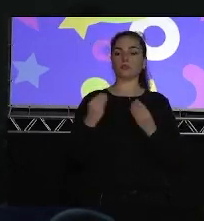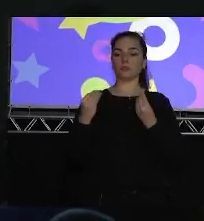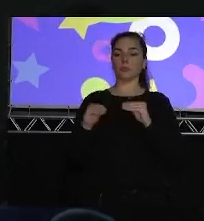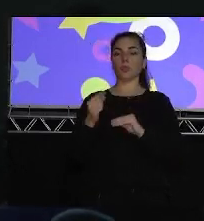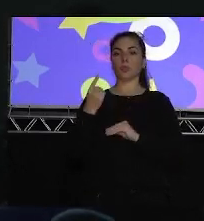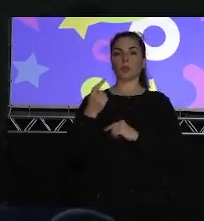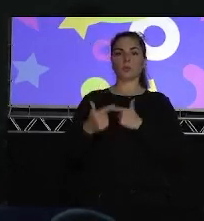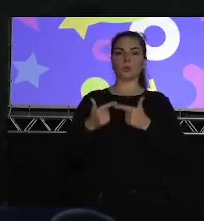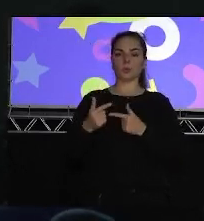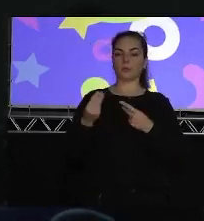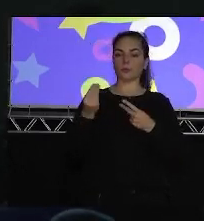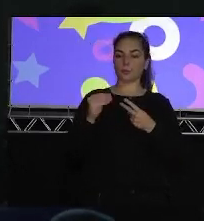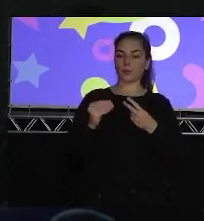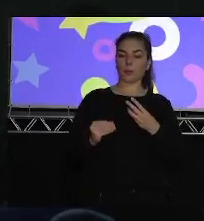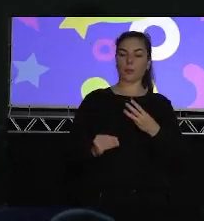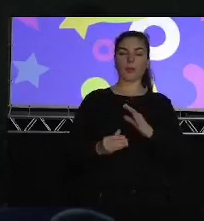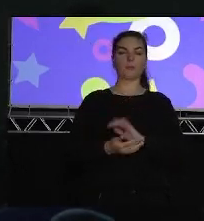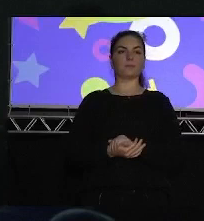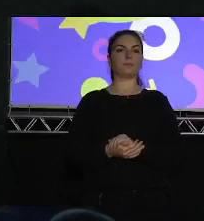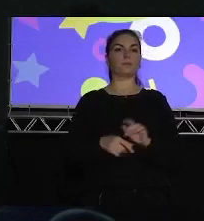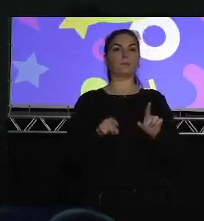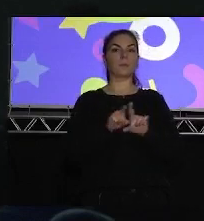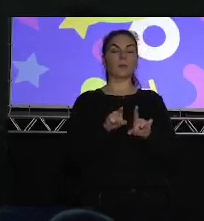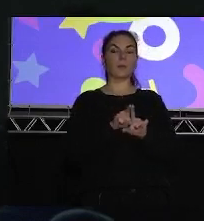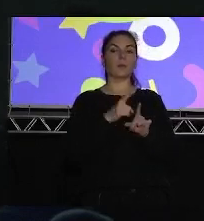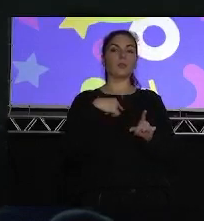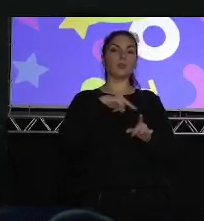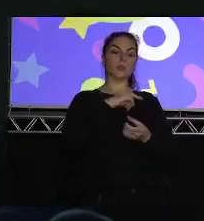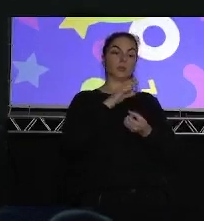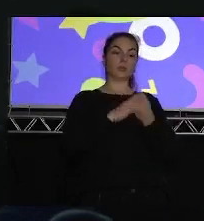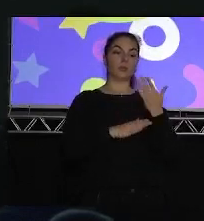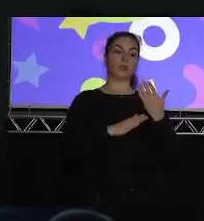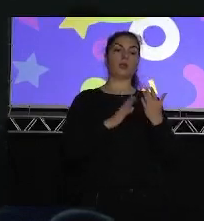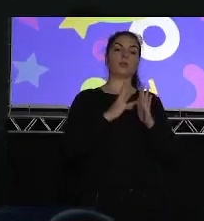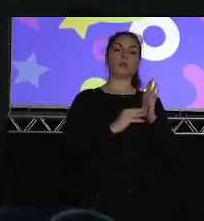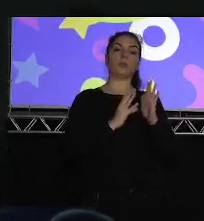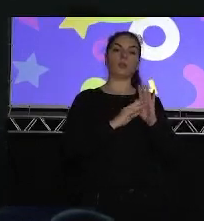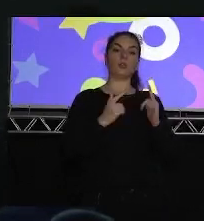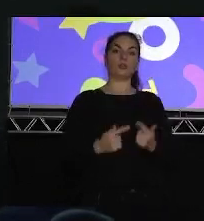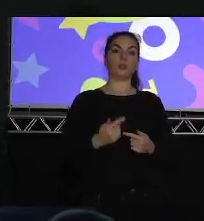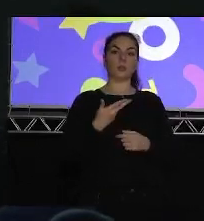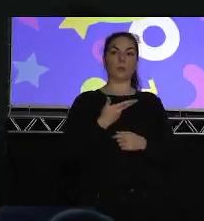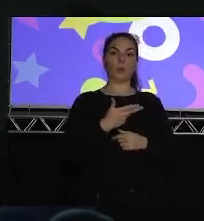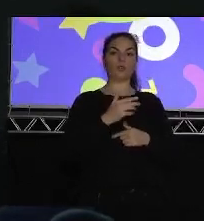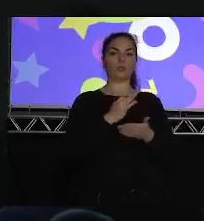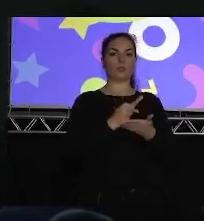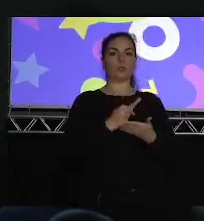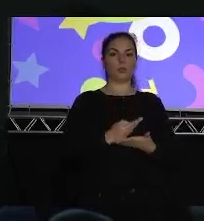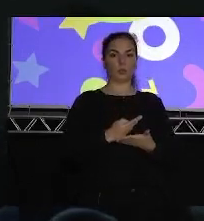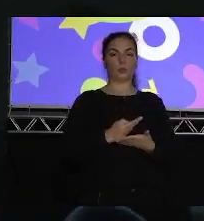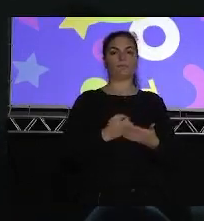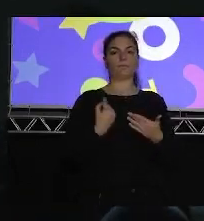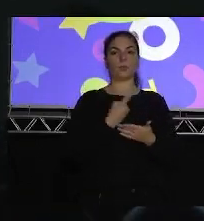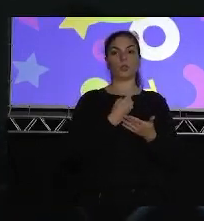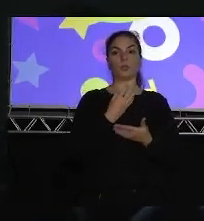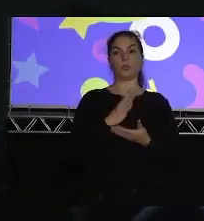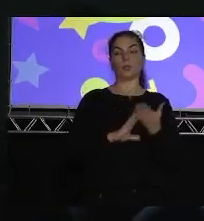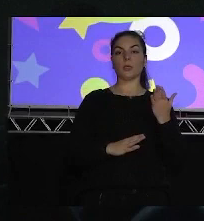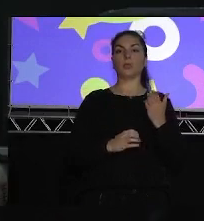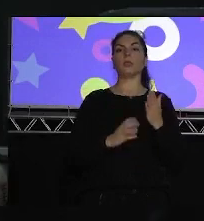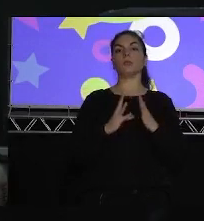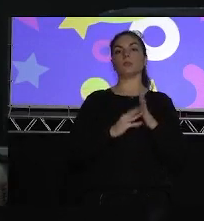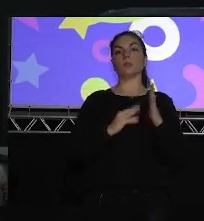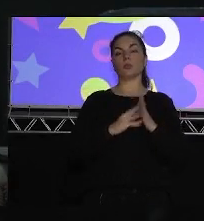serviço atrás do outro. A gente vai estar desenvolvendo um modelo de gestão ágil de fornecedores. A gente está criando um modelo para justamente poder fazer